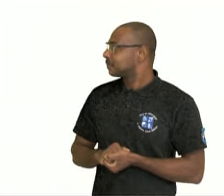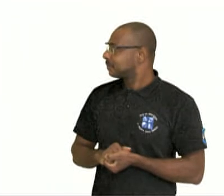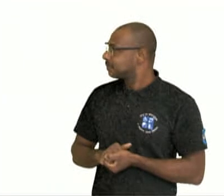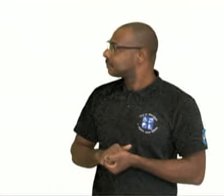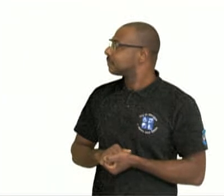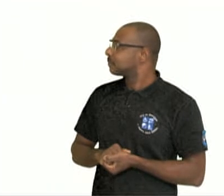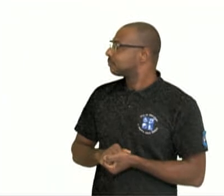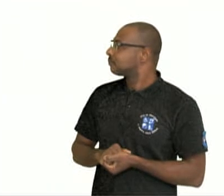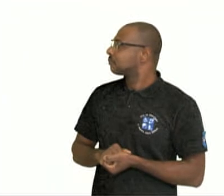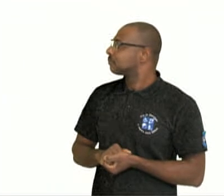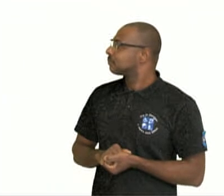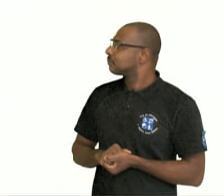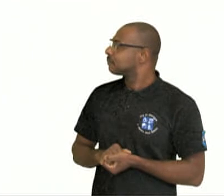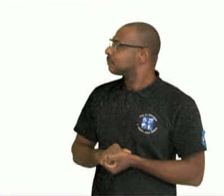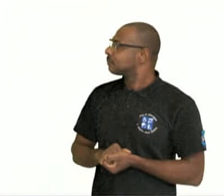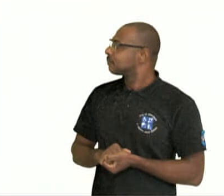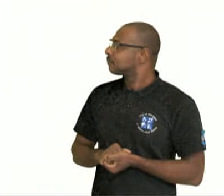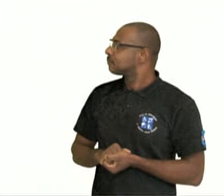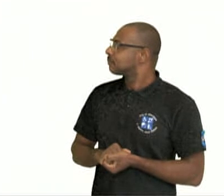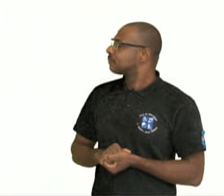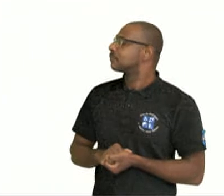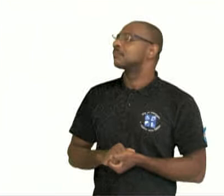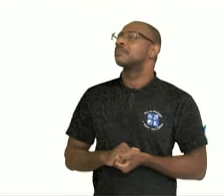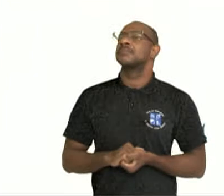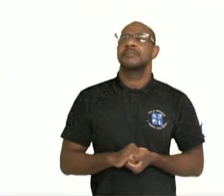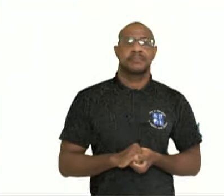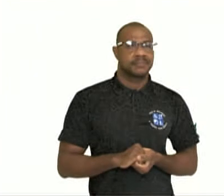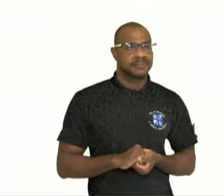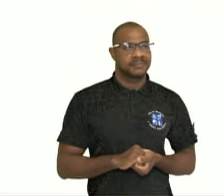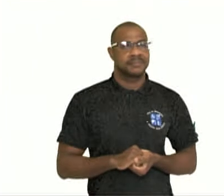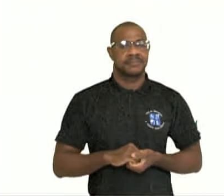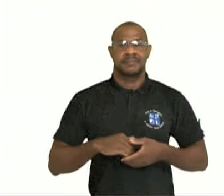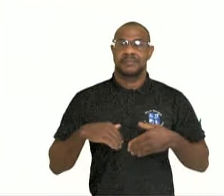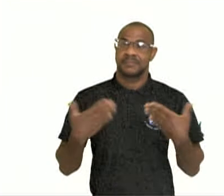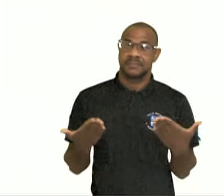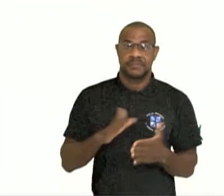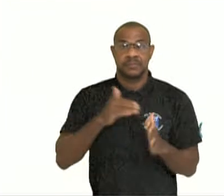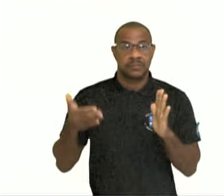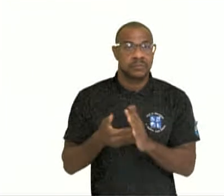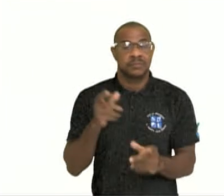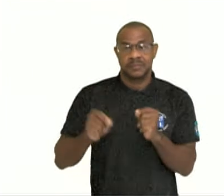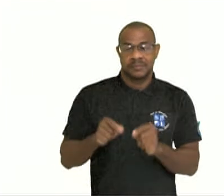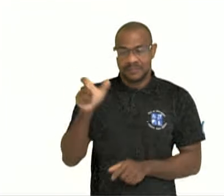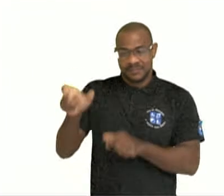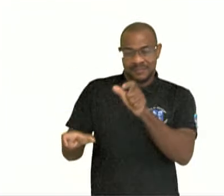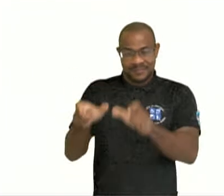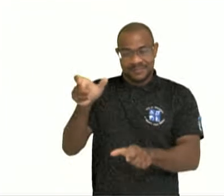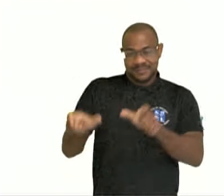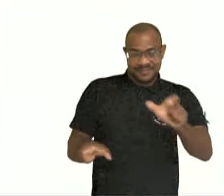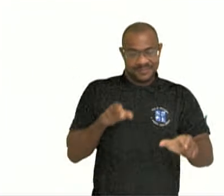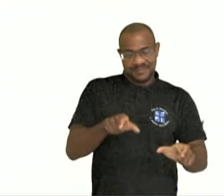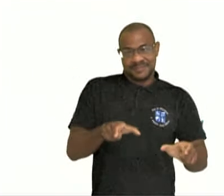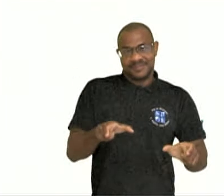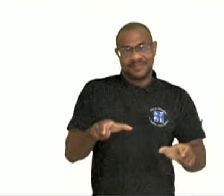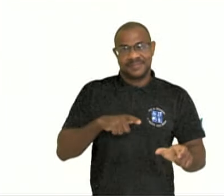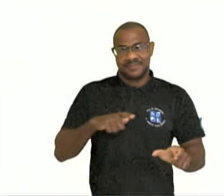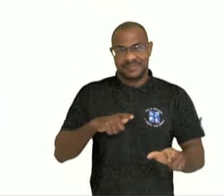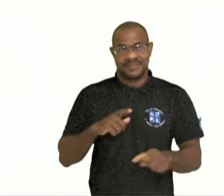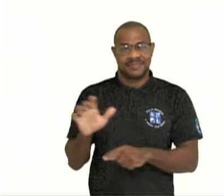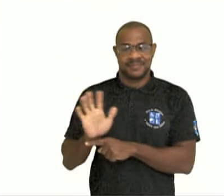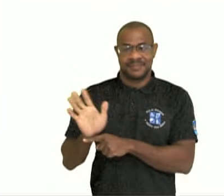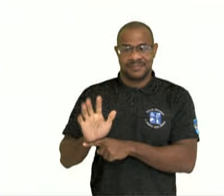hijos siempre dispuestos a ayudar. Não é por acaso que todos os protagonistas da série mexicana Chaves,